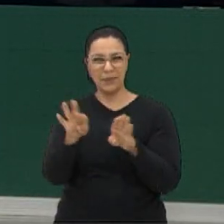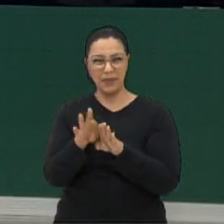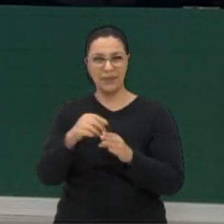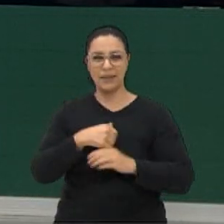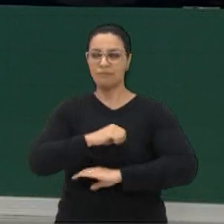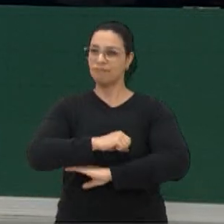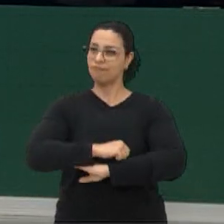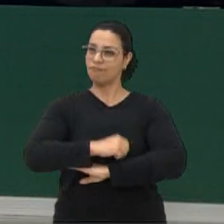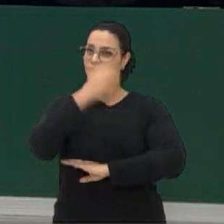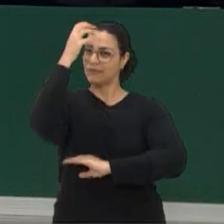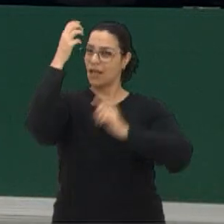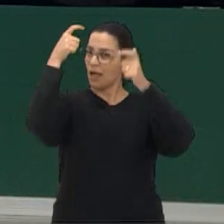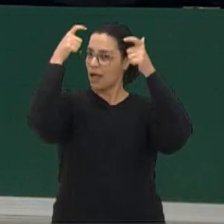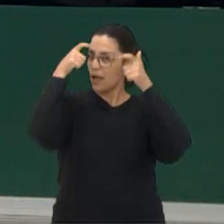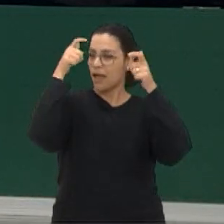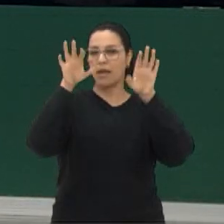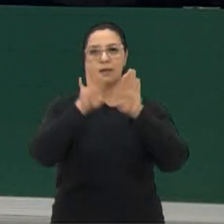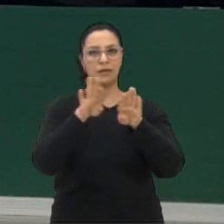retrato, por exemplo, os reis,